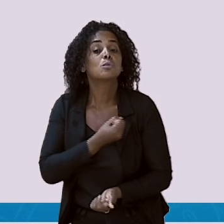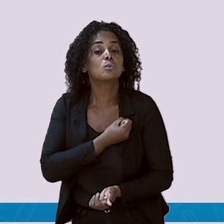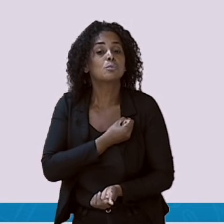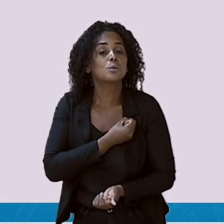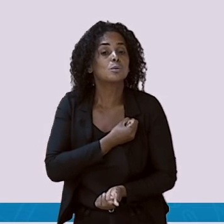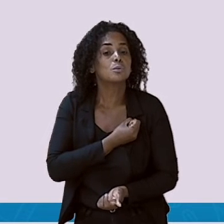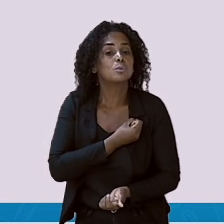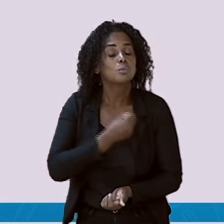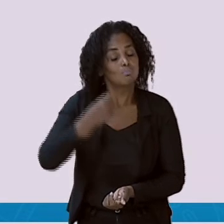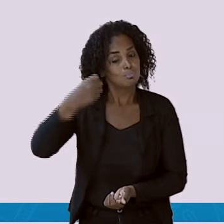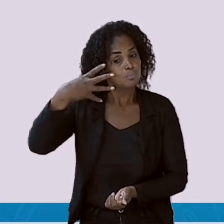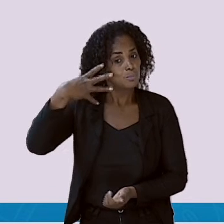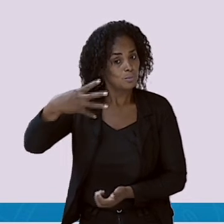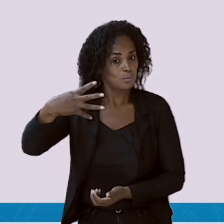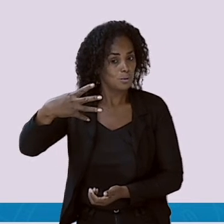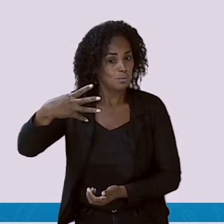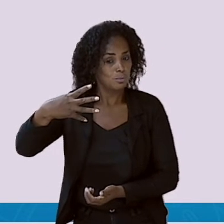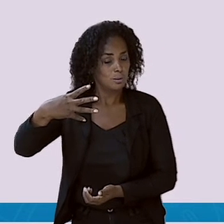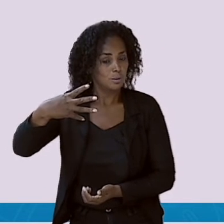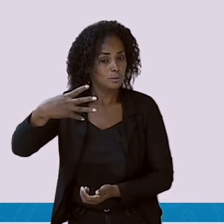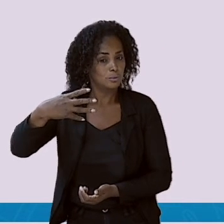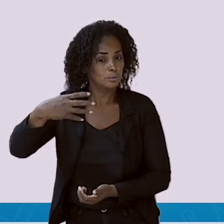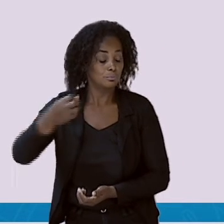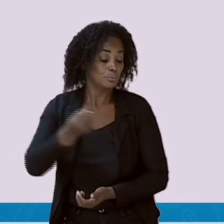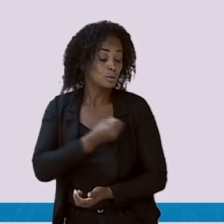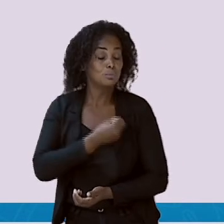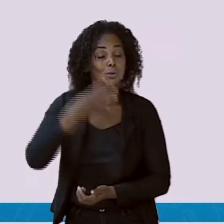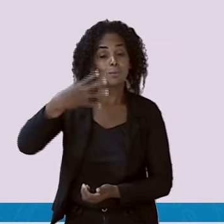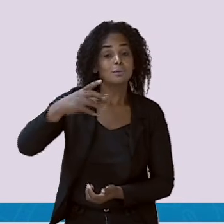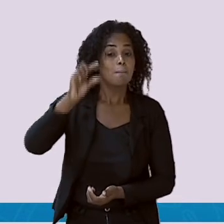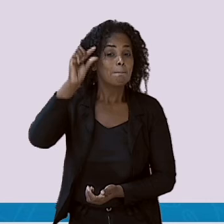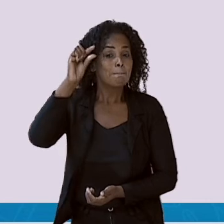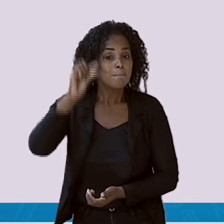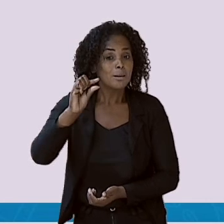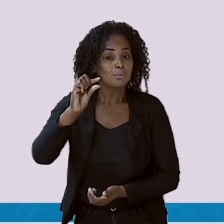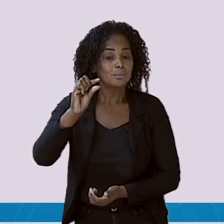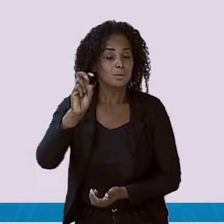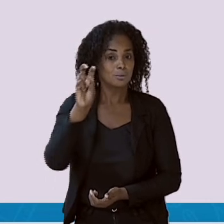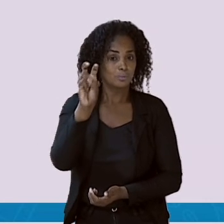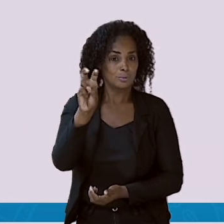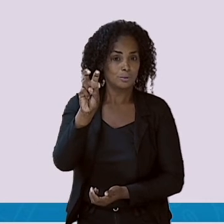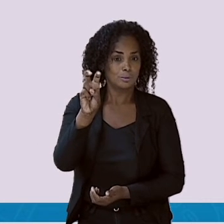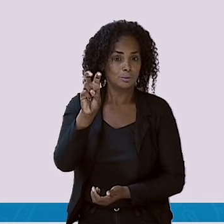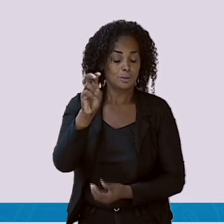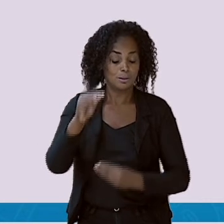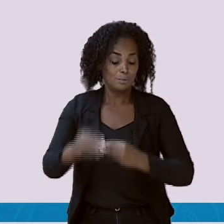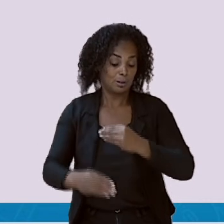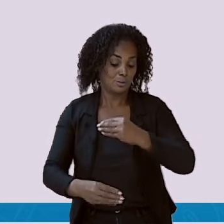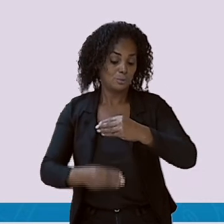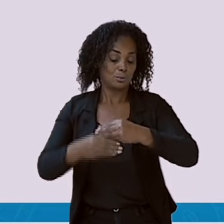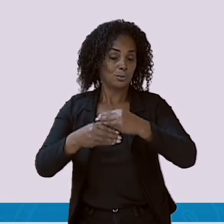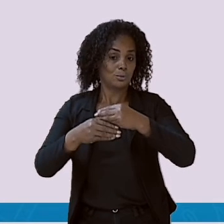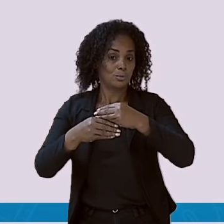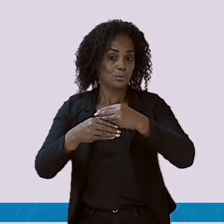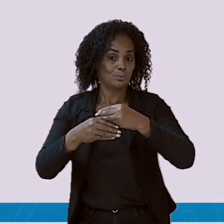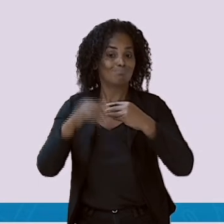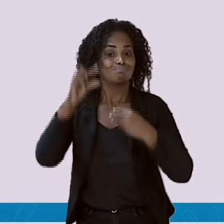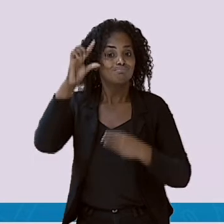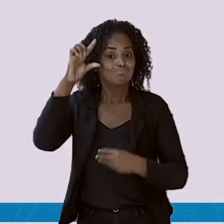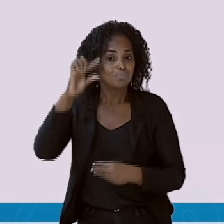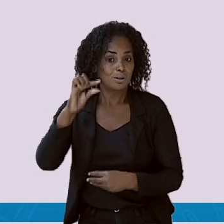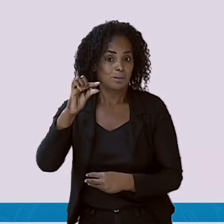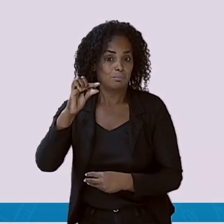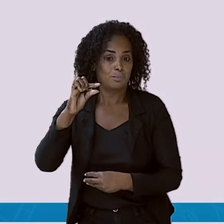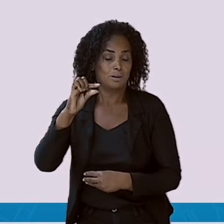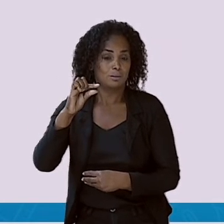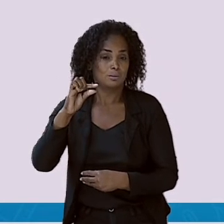4. O número 4, ele é menor do que 5. Então, eu arredondo para menos. Eu